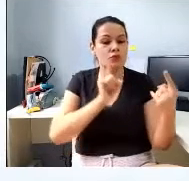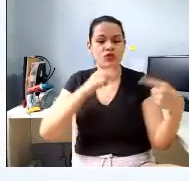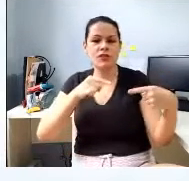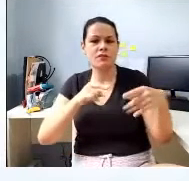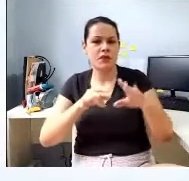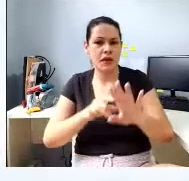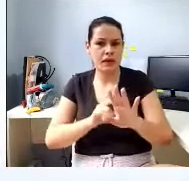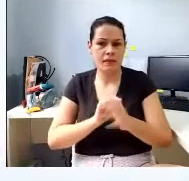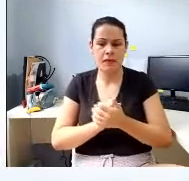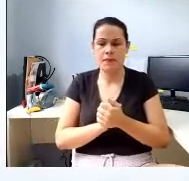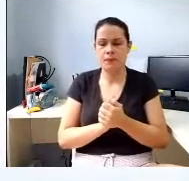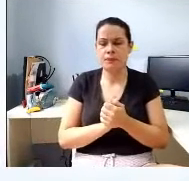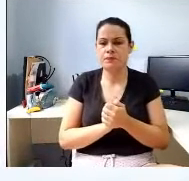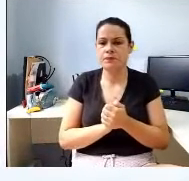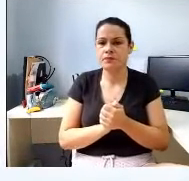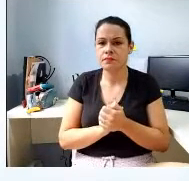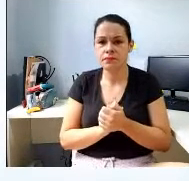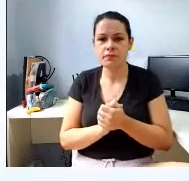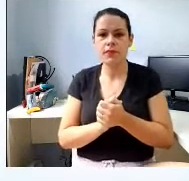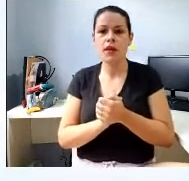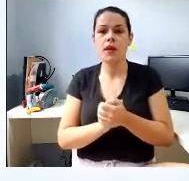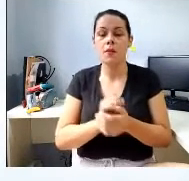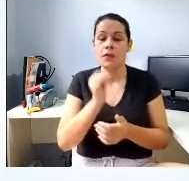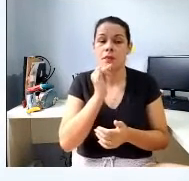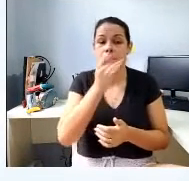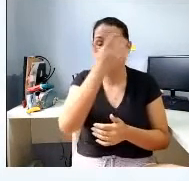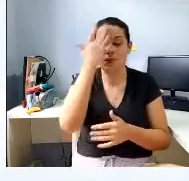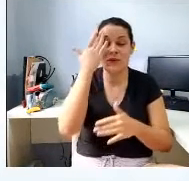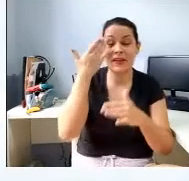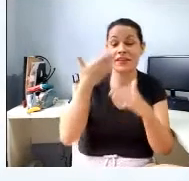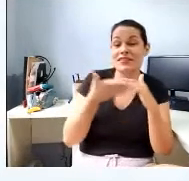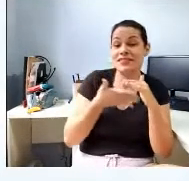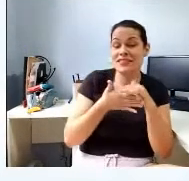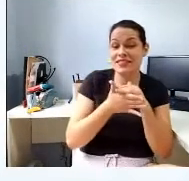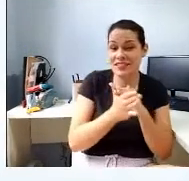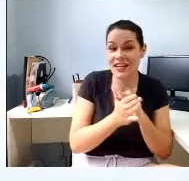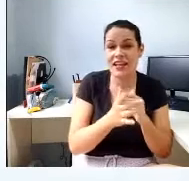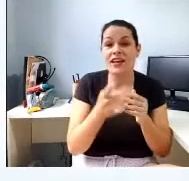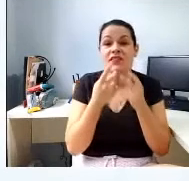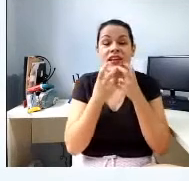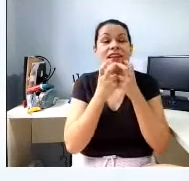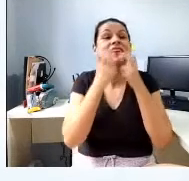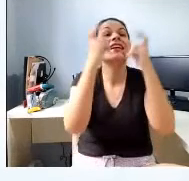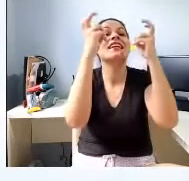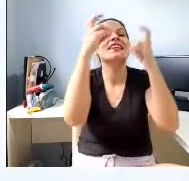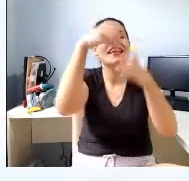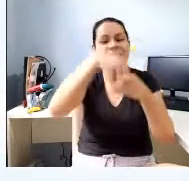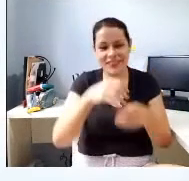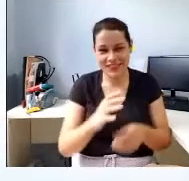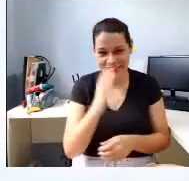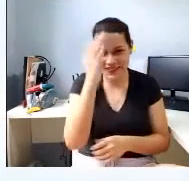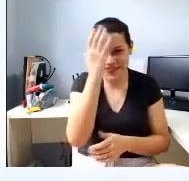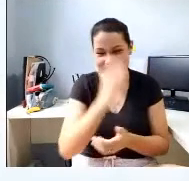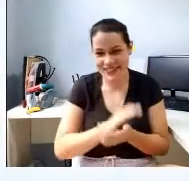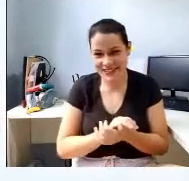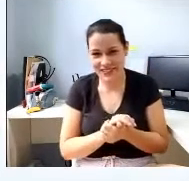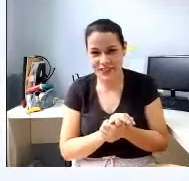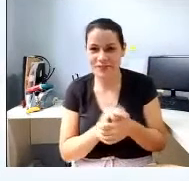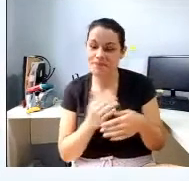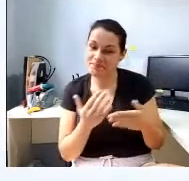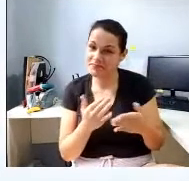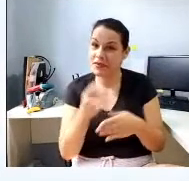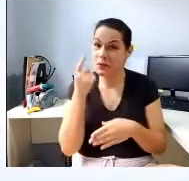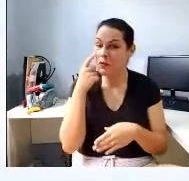assim, o convidado que chega falando alto na festa, compreende? Vamos ver